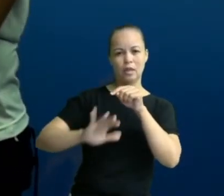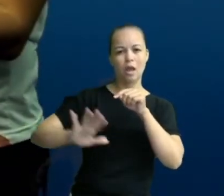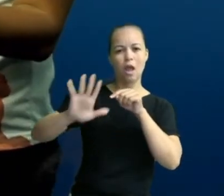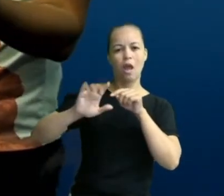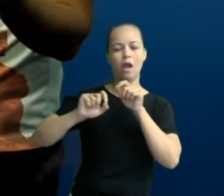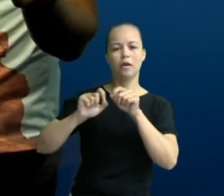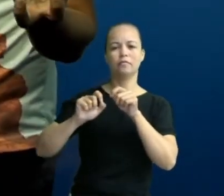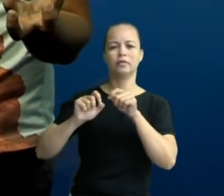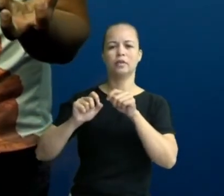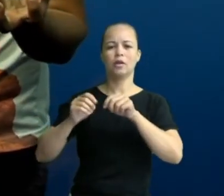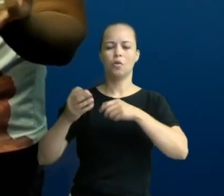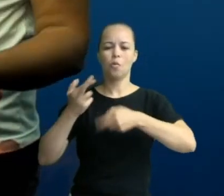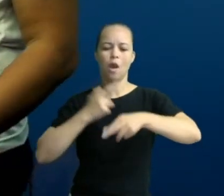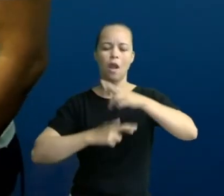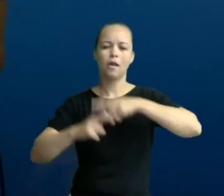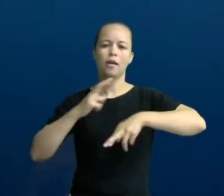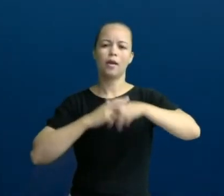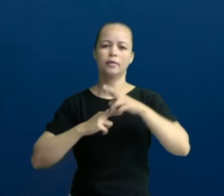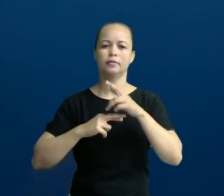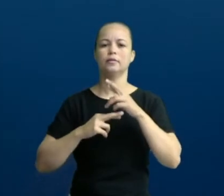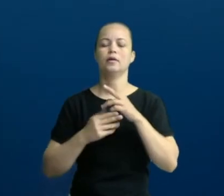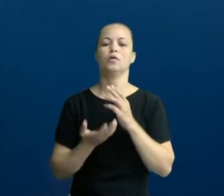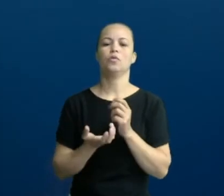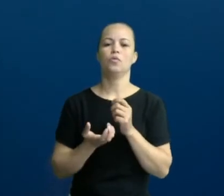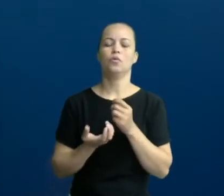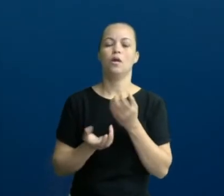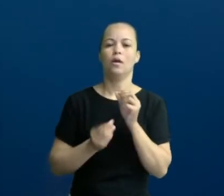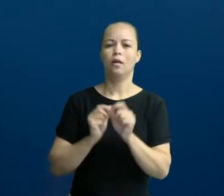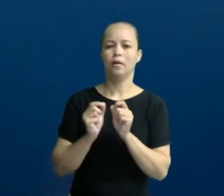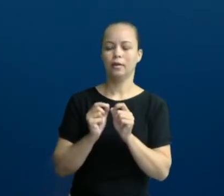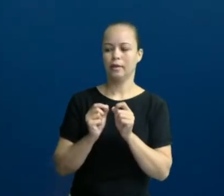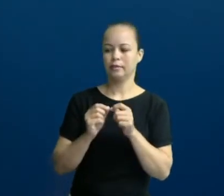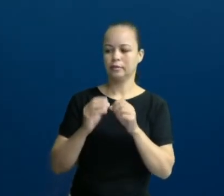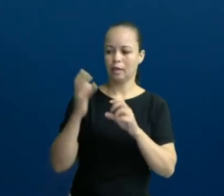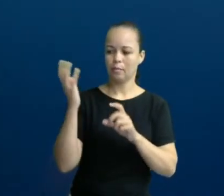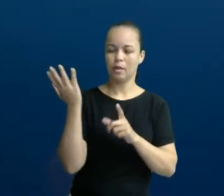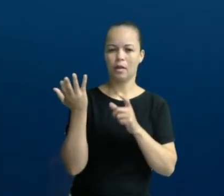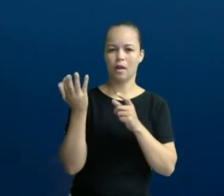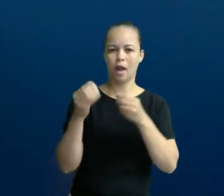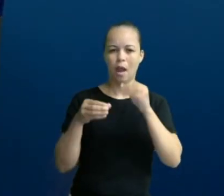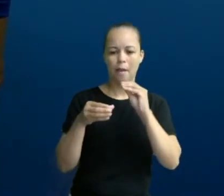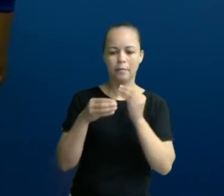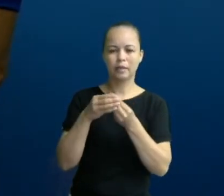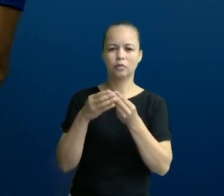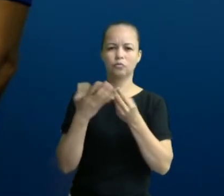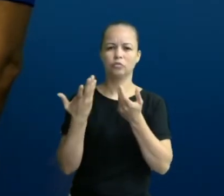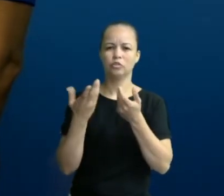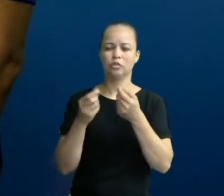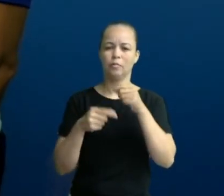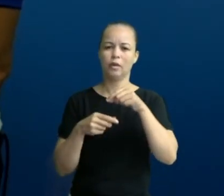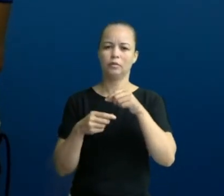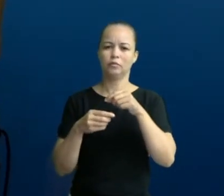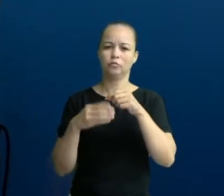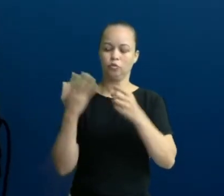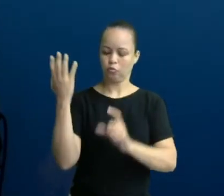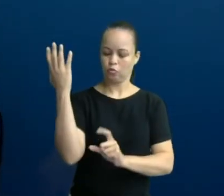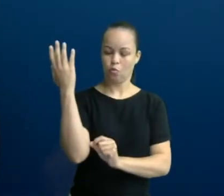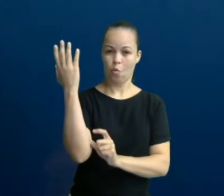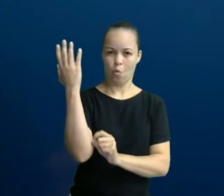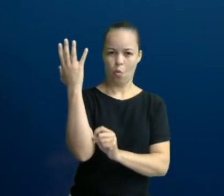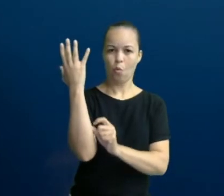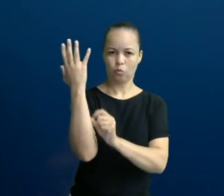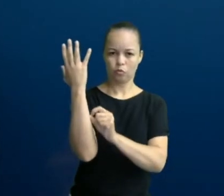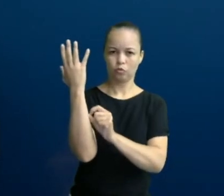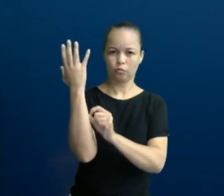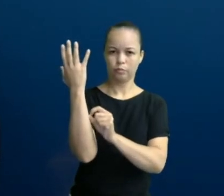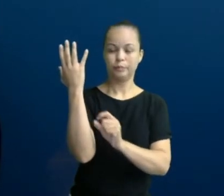relação ecológica muito relevante. Por quê? Ele recebe abrigo e alimento lá no sistema digestório dos cupins,